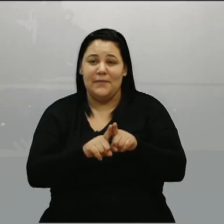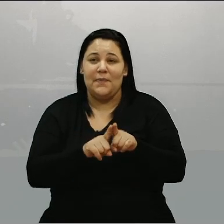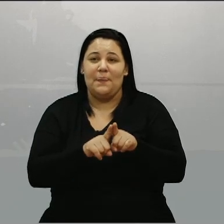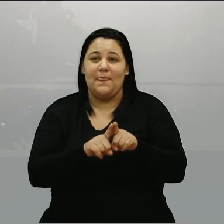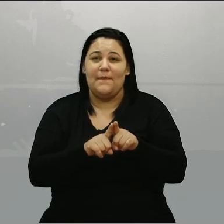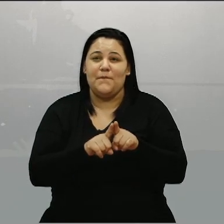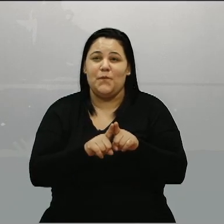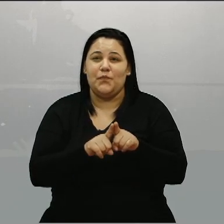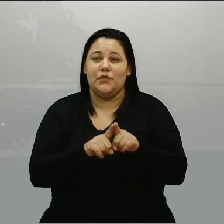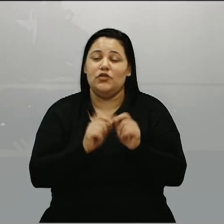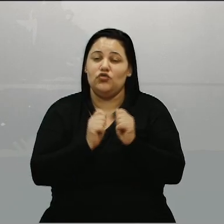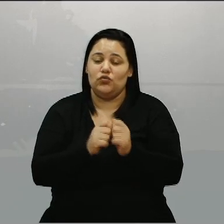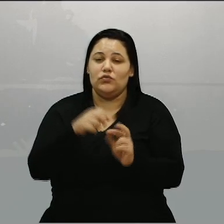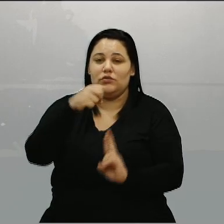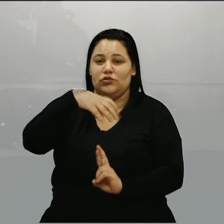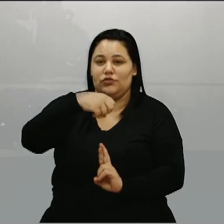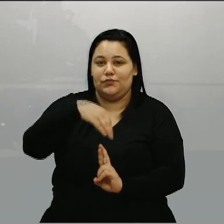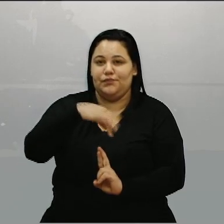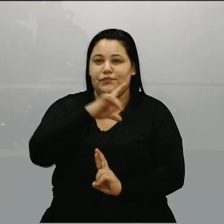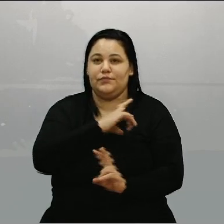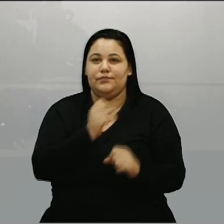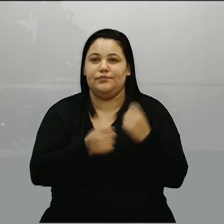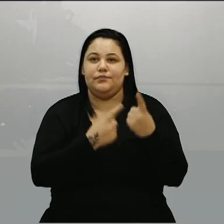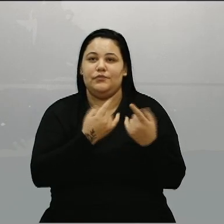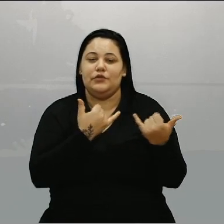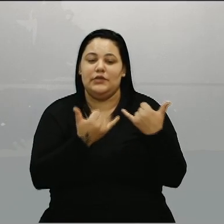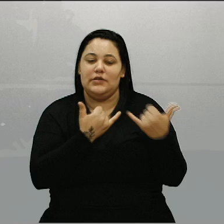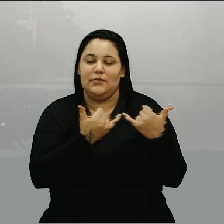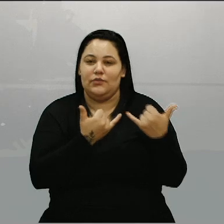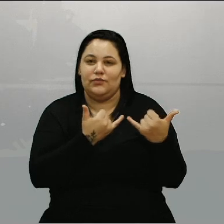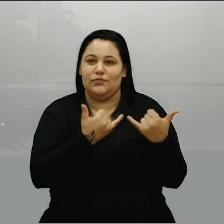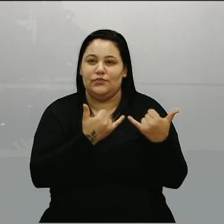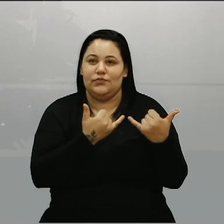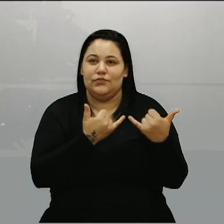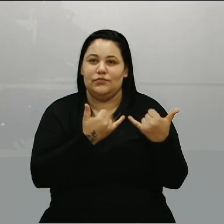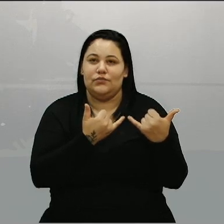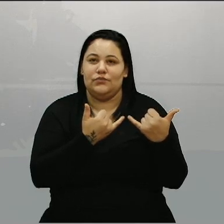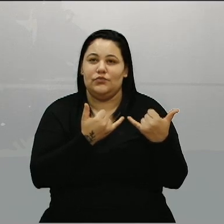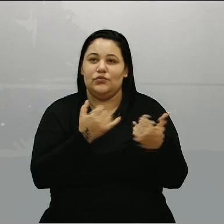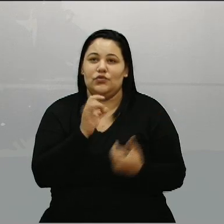e com a RGE. Temos exemplos somente de 4